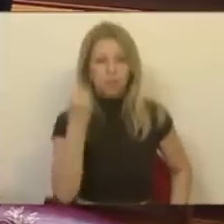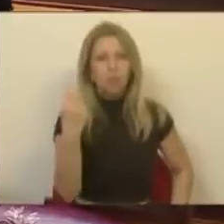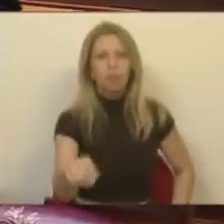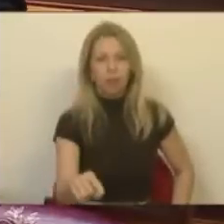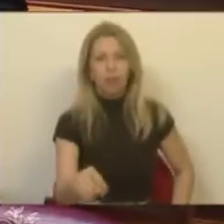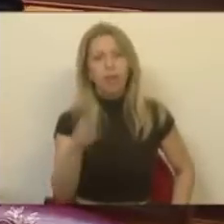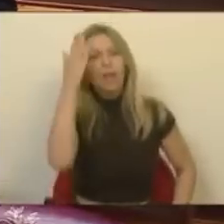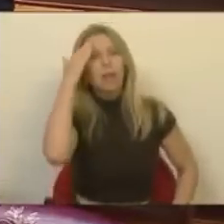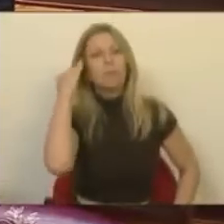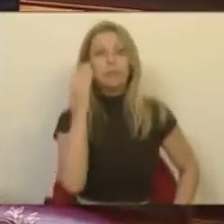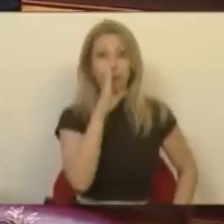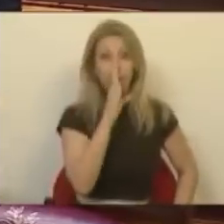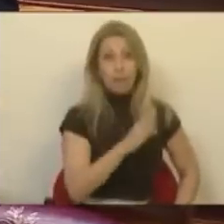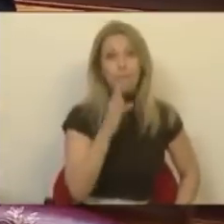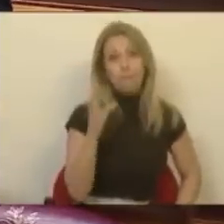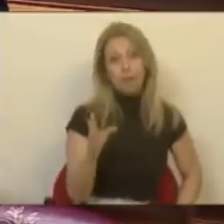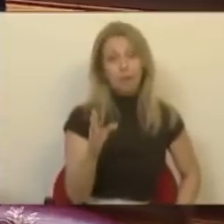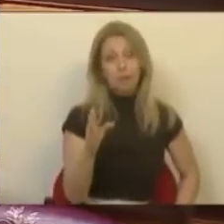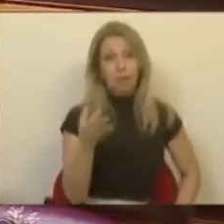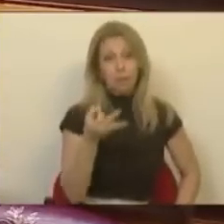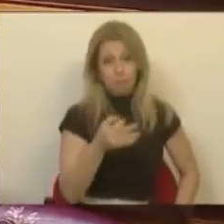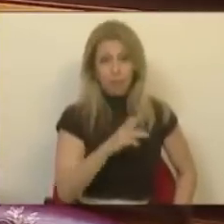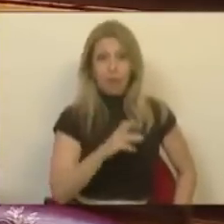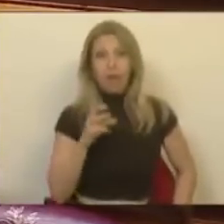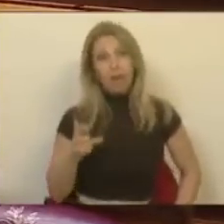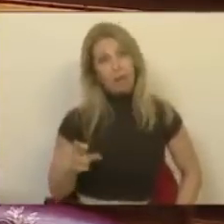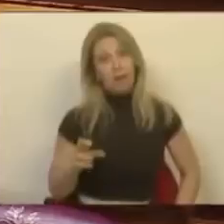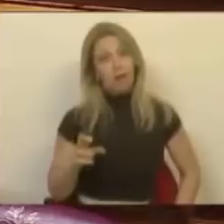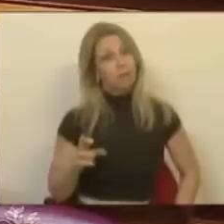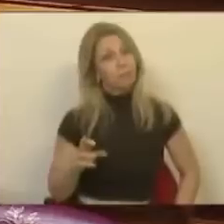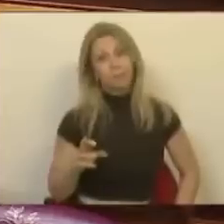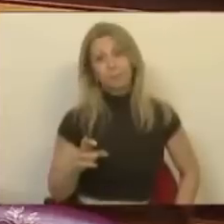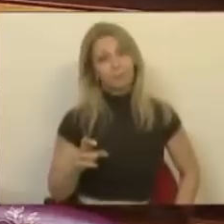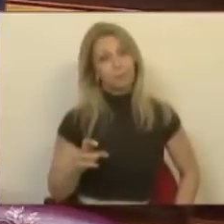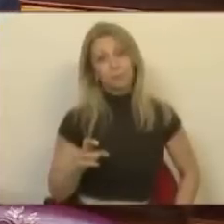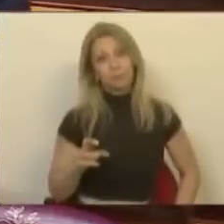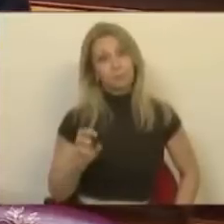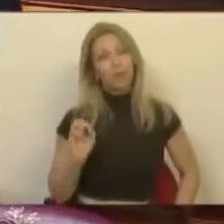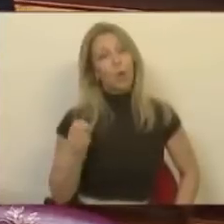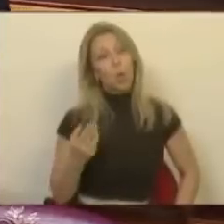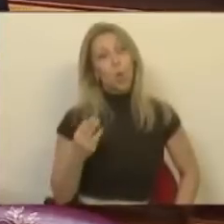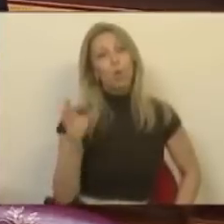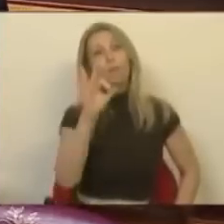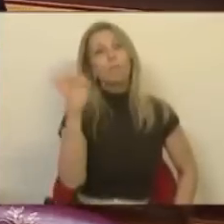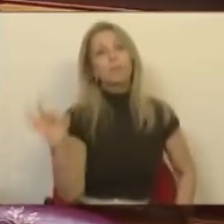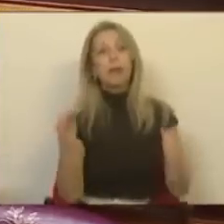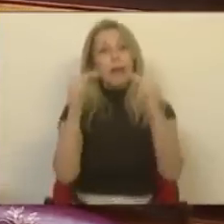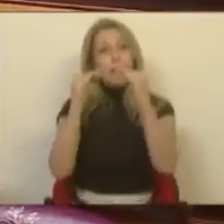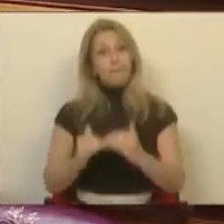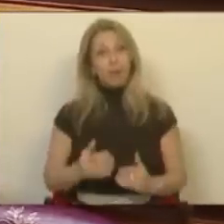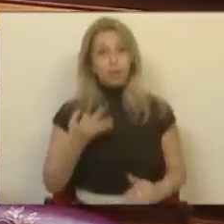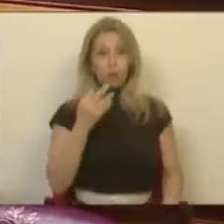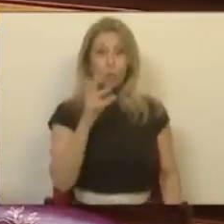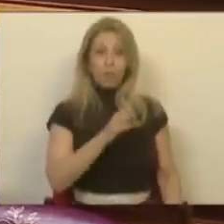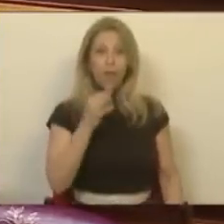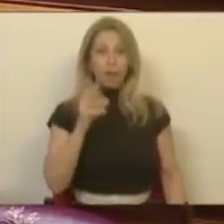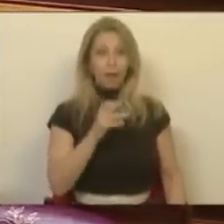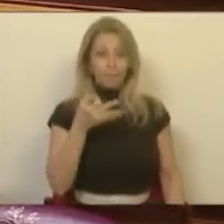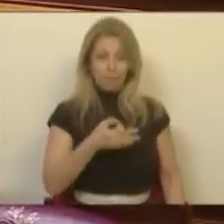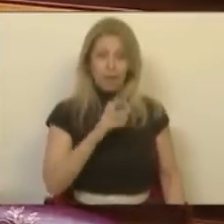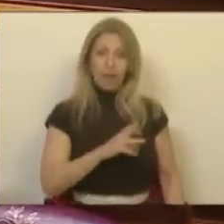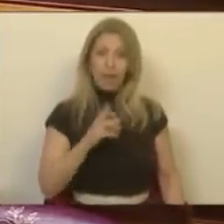de execução do programa de recuperação e resiliência eu com uma baixa taxa de execução do plano de recuperação de residência